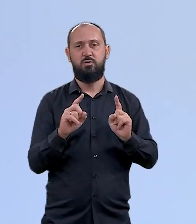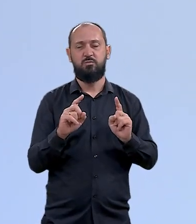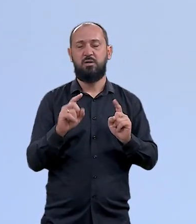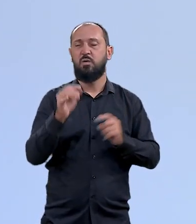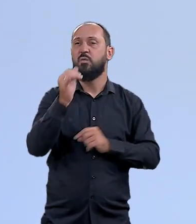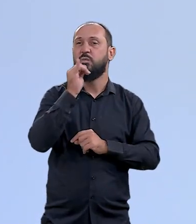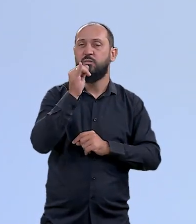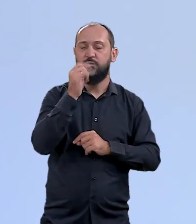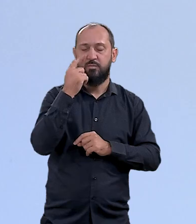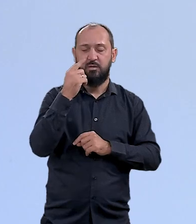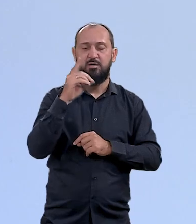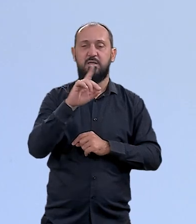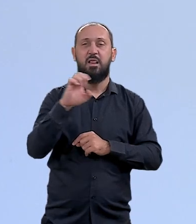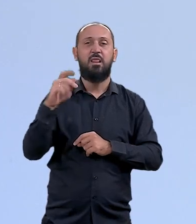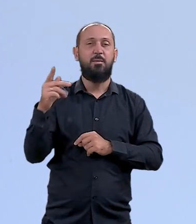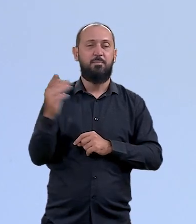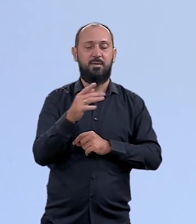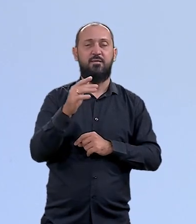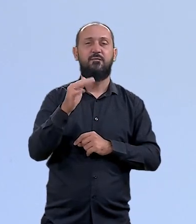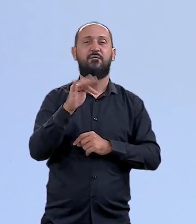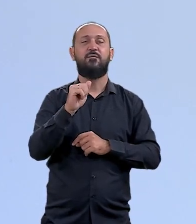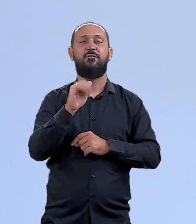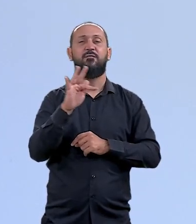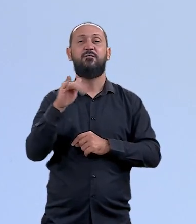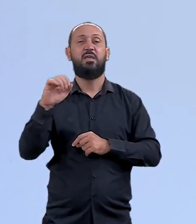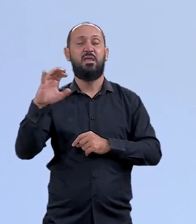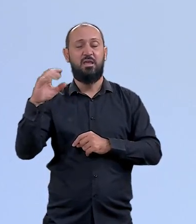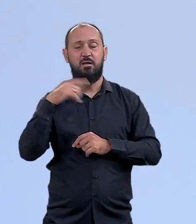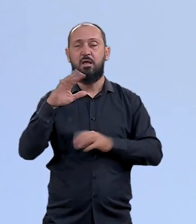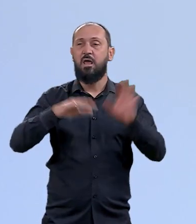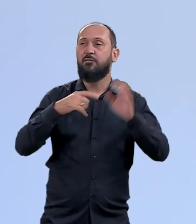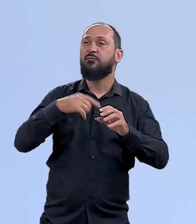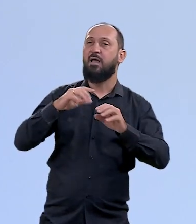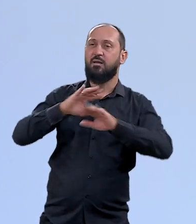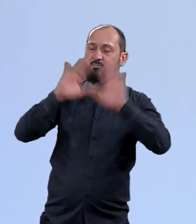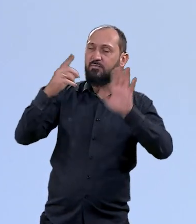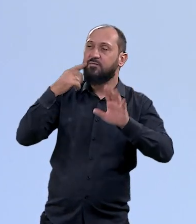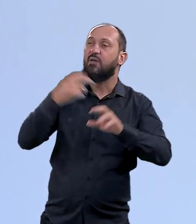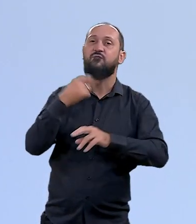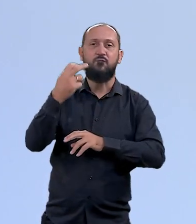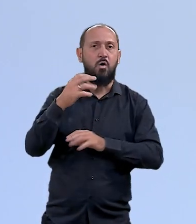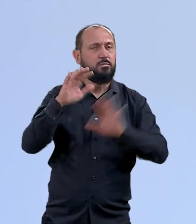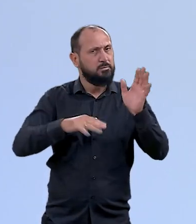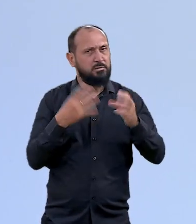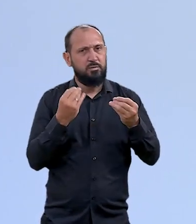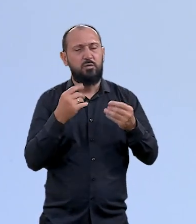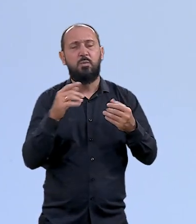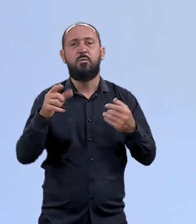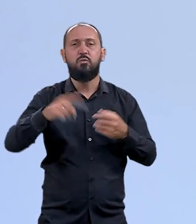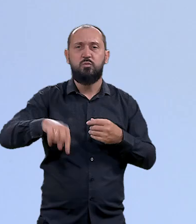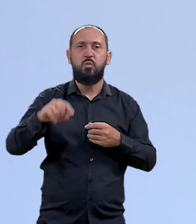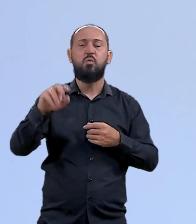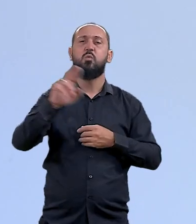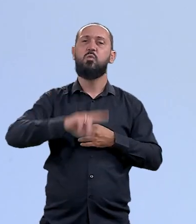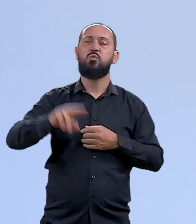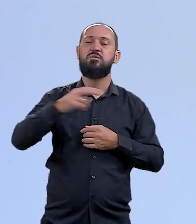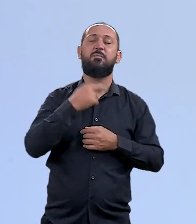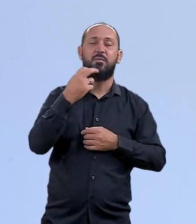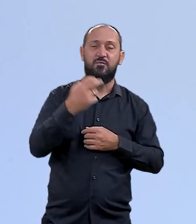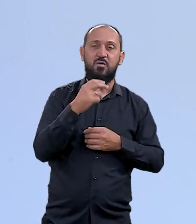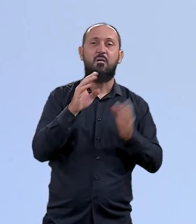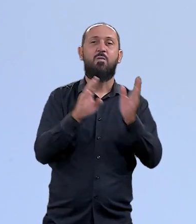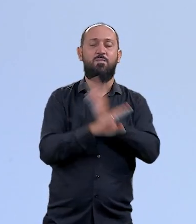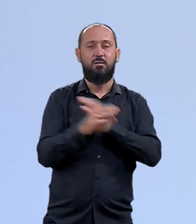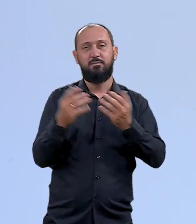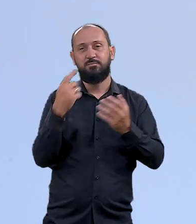desse tipo de falsidade, ele pode gerar aos candidatos beneficiários uma investigação que